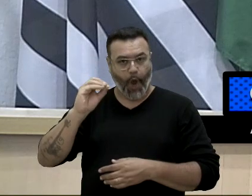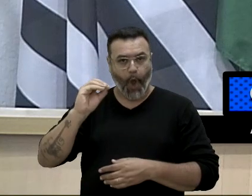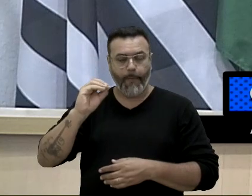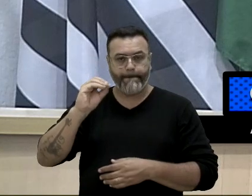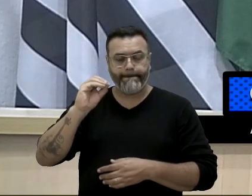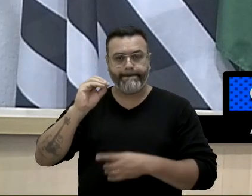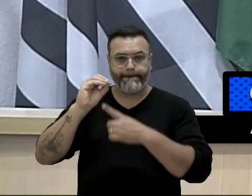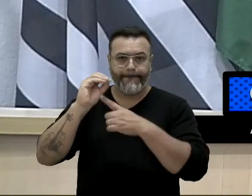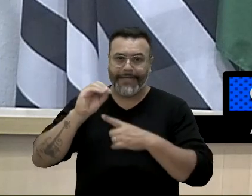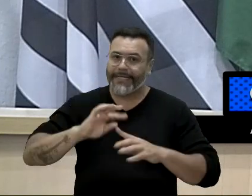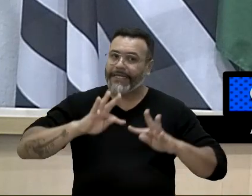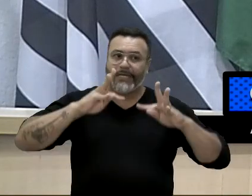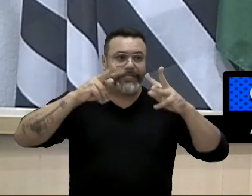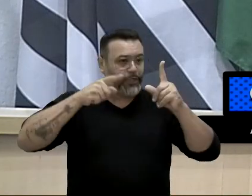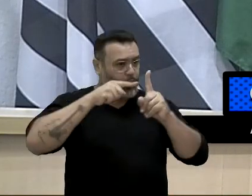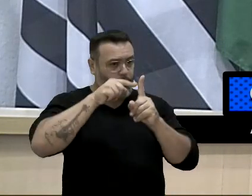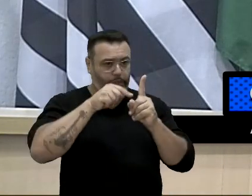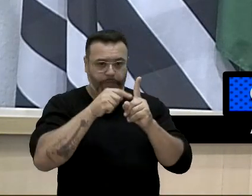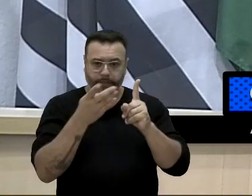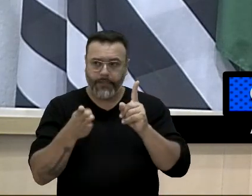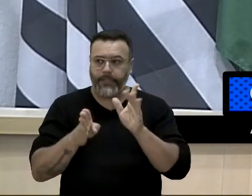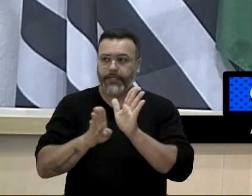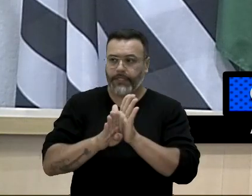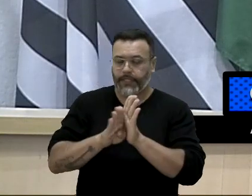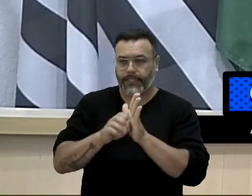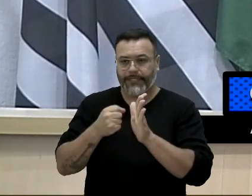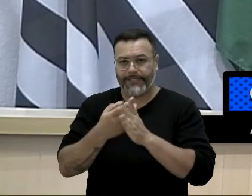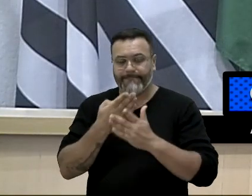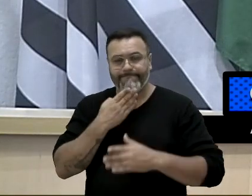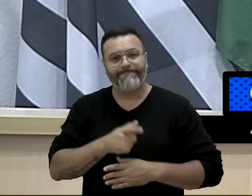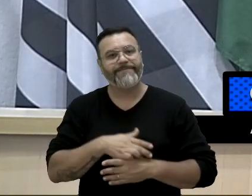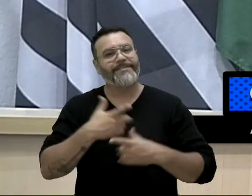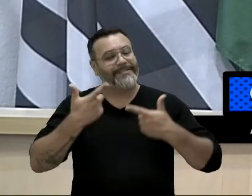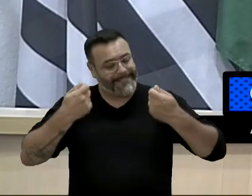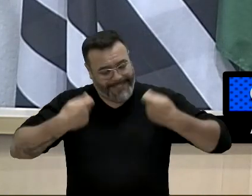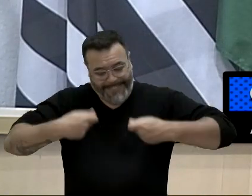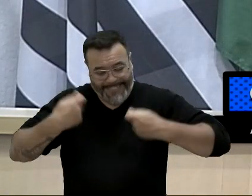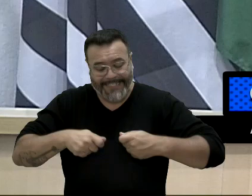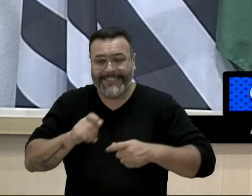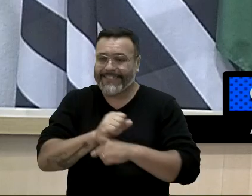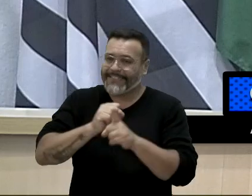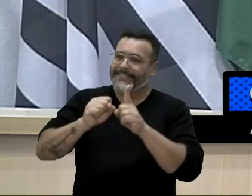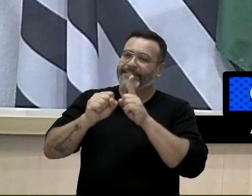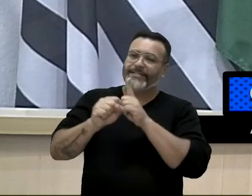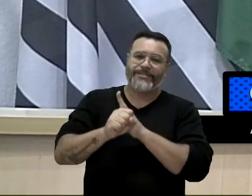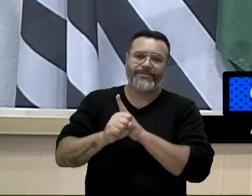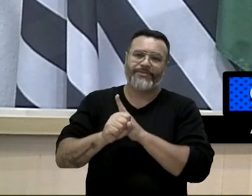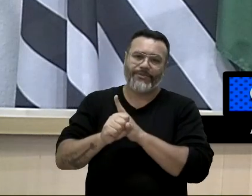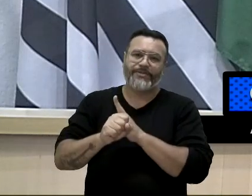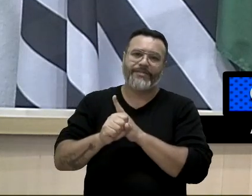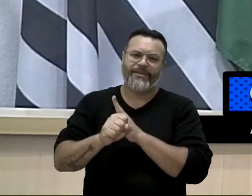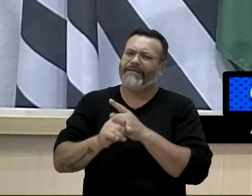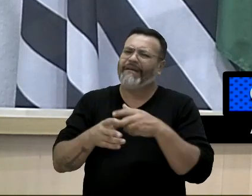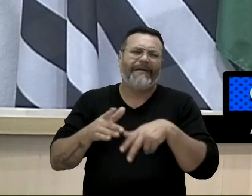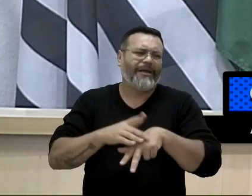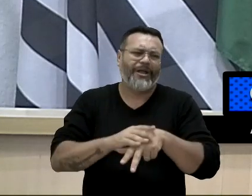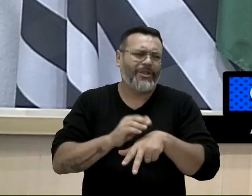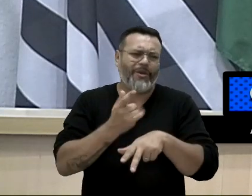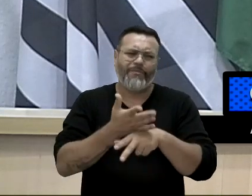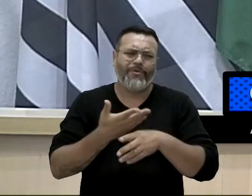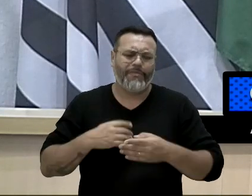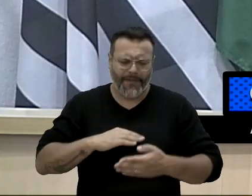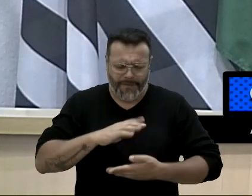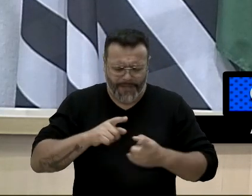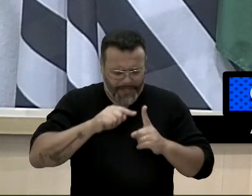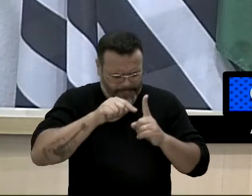gestantes que vêm com essa demanda social dessa parte, né, não clínica, não é um problema que a bolsa rompeu, não é